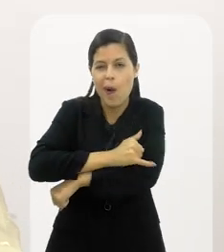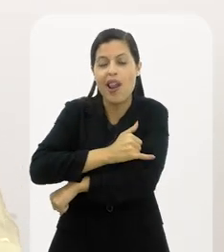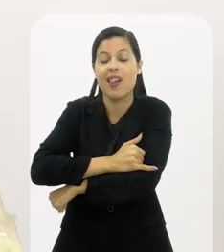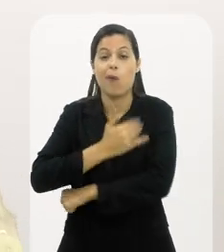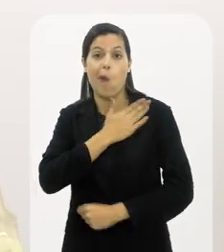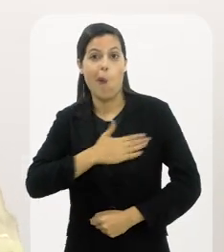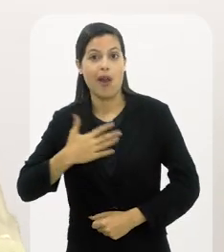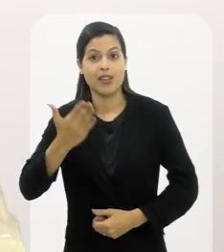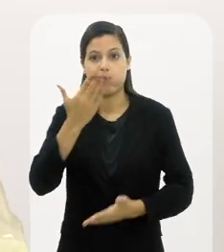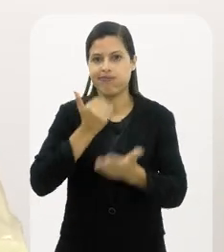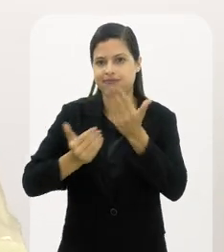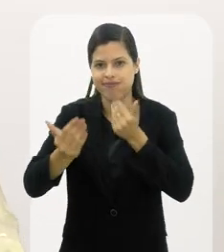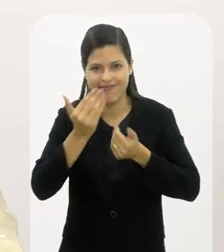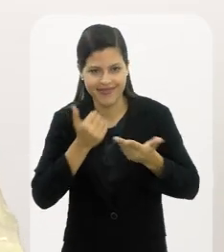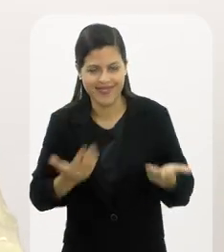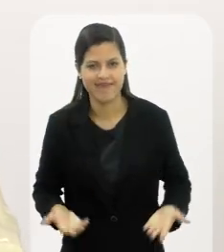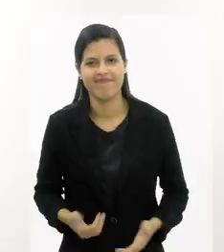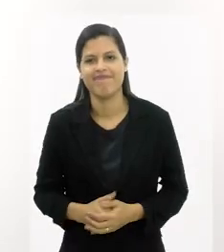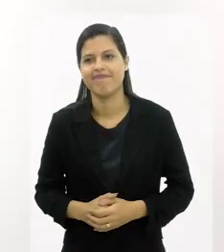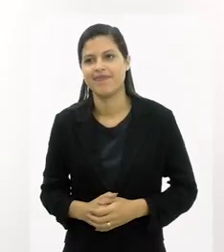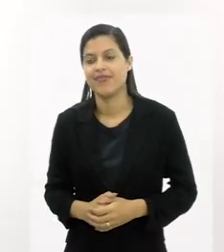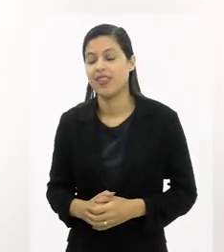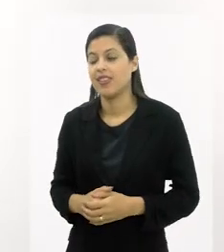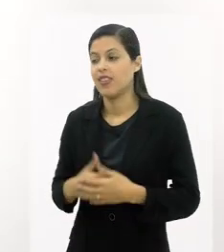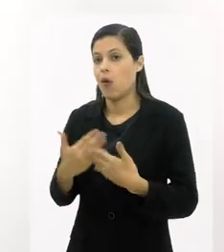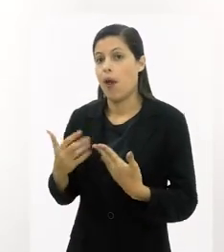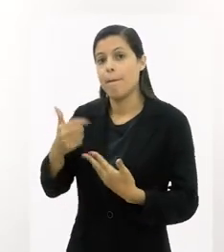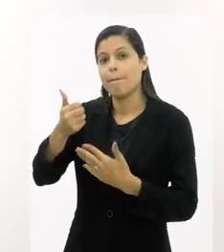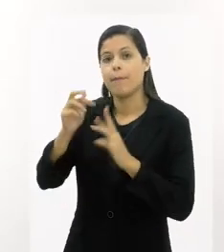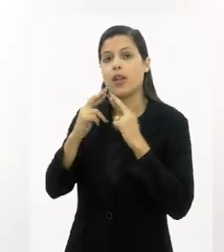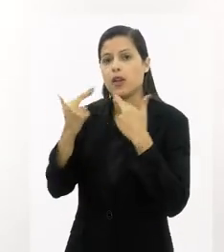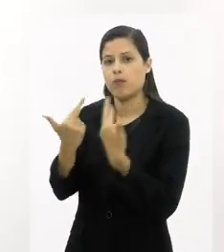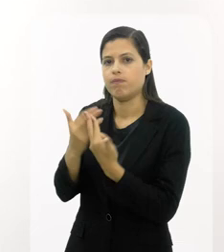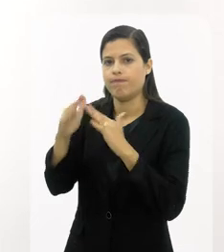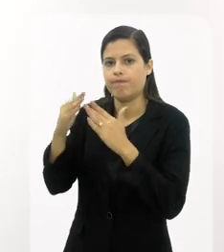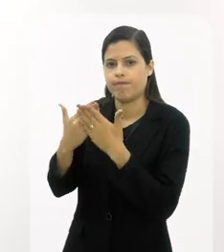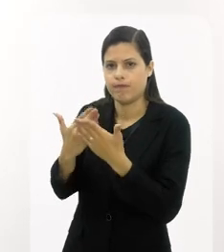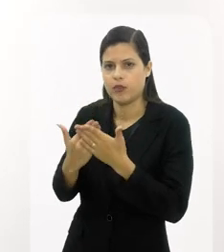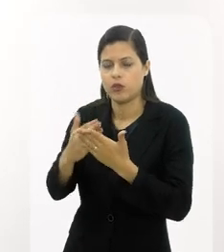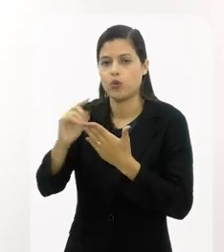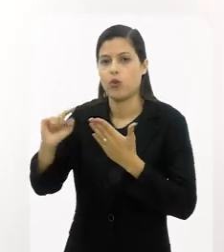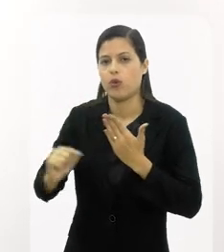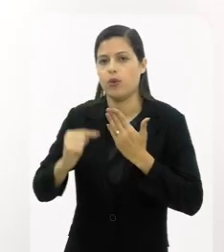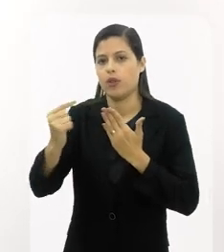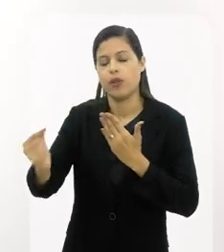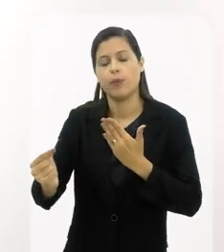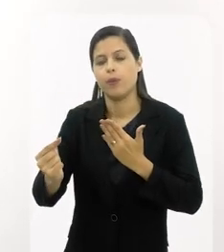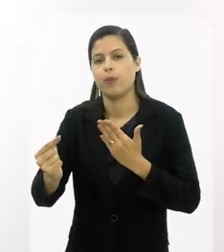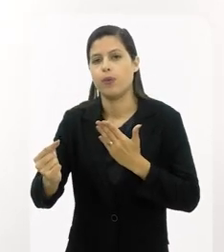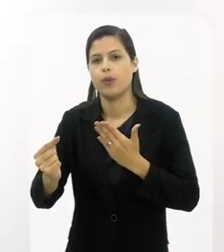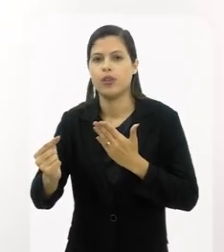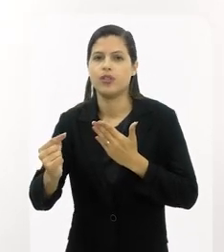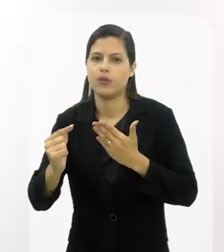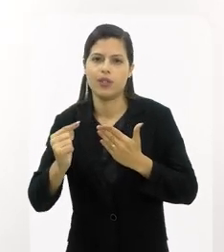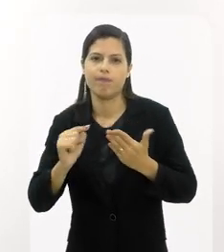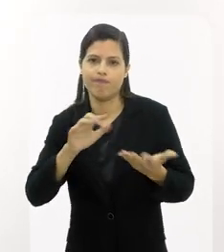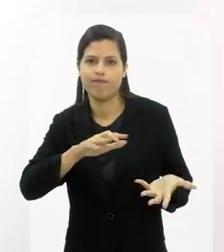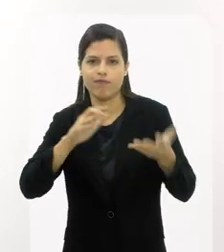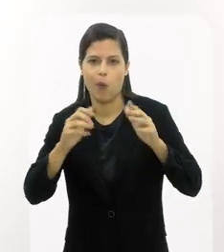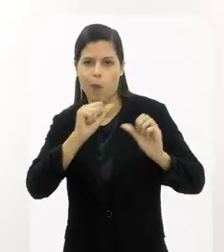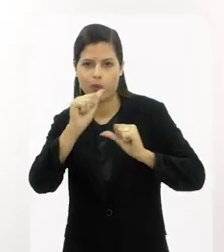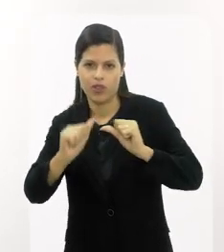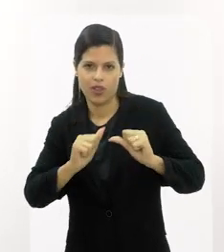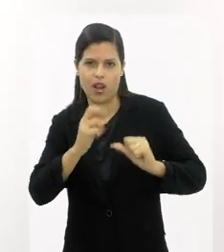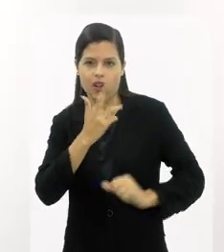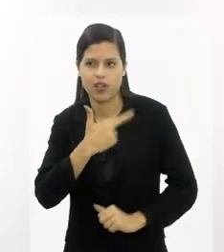ele é um bom vivã, ele gosta de comer muito, né? Então... Me diz uma coisa, a primeira reunião na escola que teve depois de você se tornar Hare